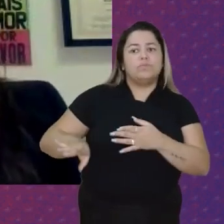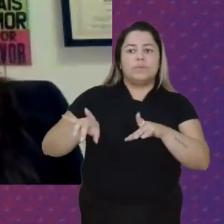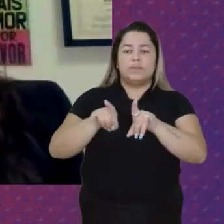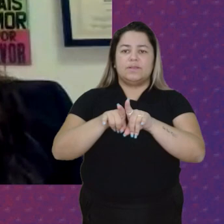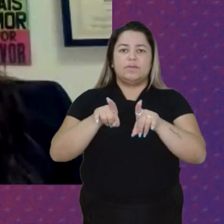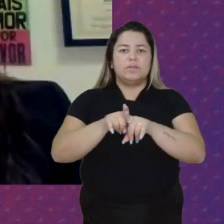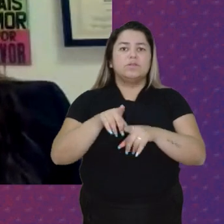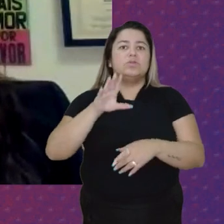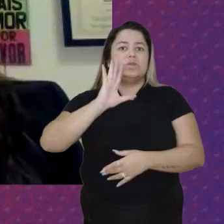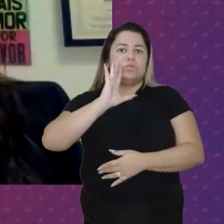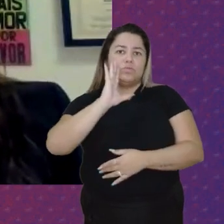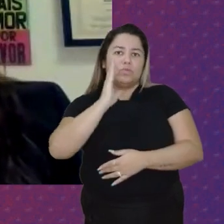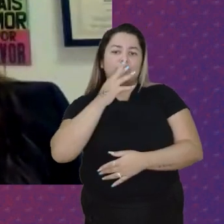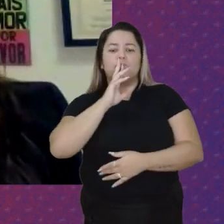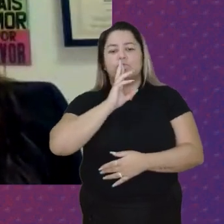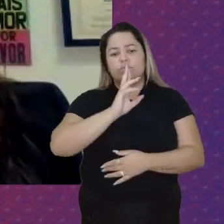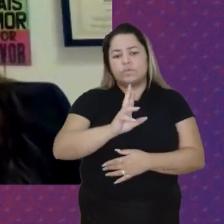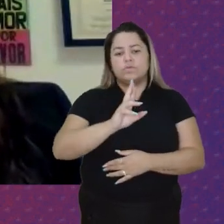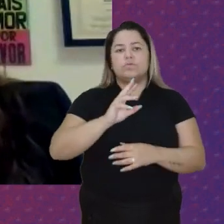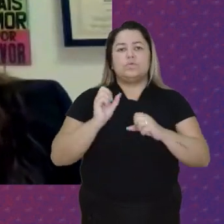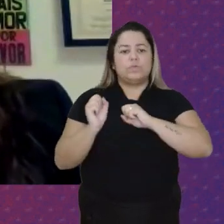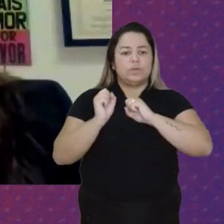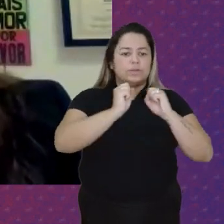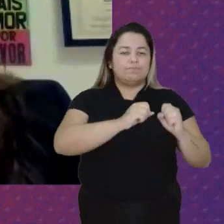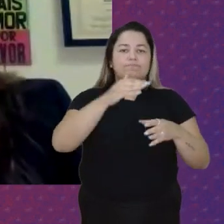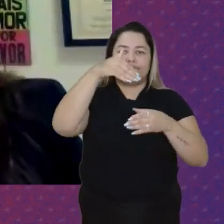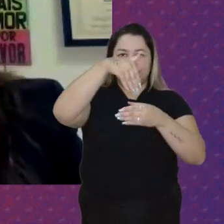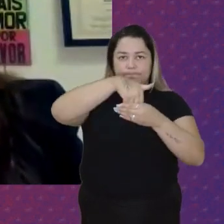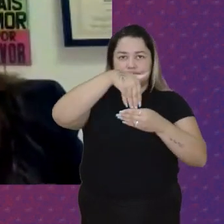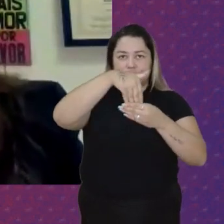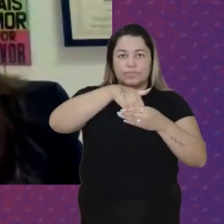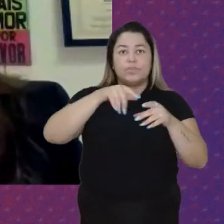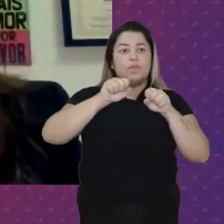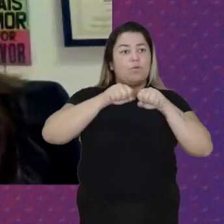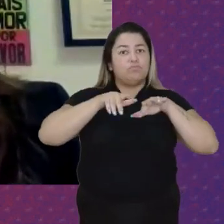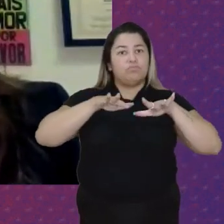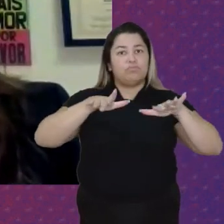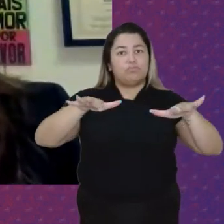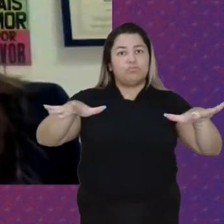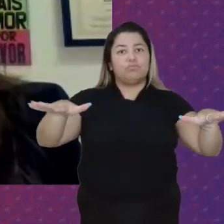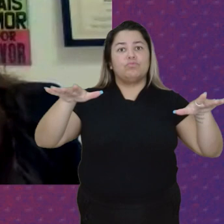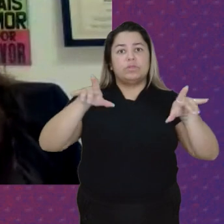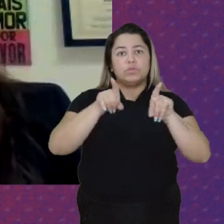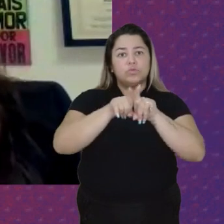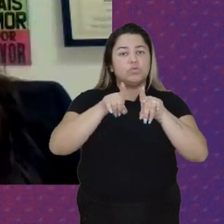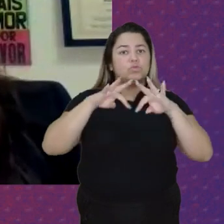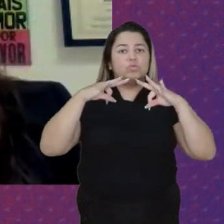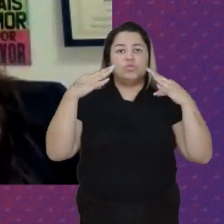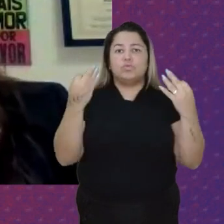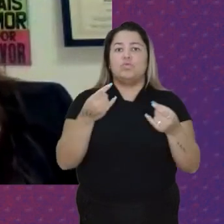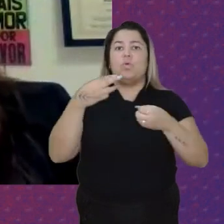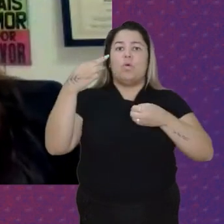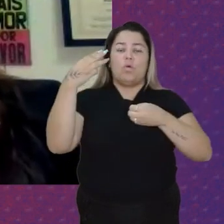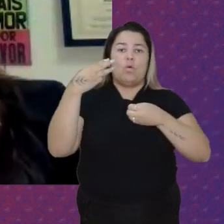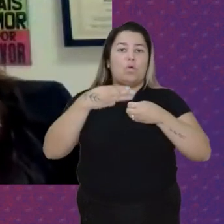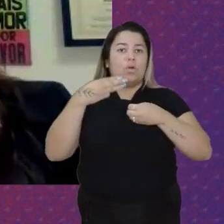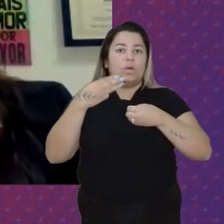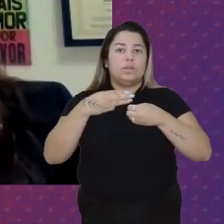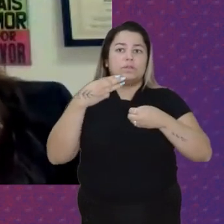de decisão, de poder, dessas eleições, e aí isso se espalhou por todos os municípios, mesmo na época do